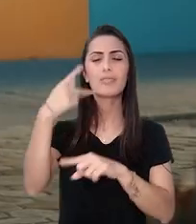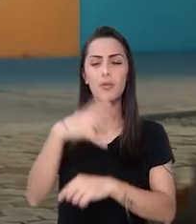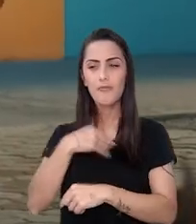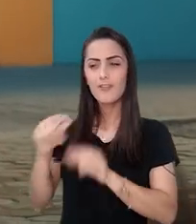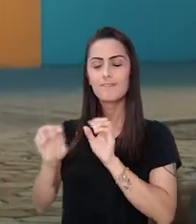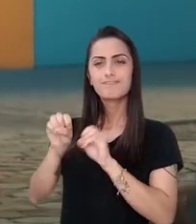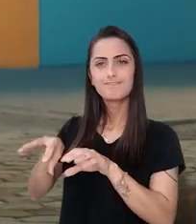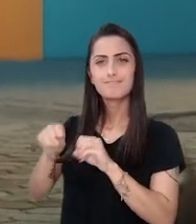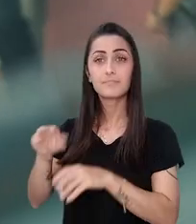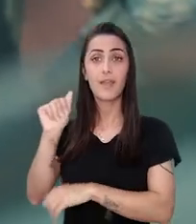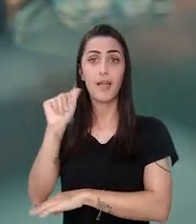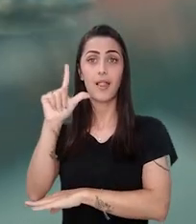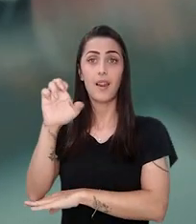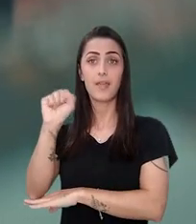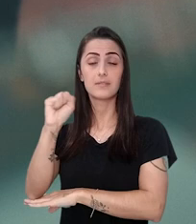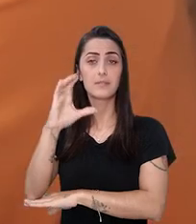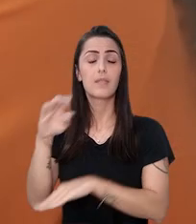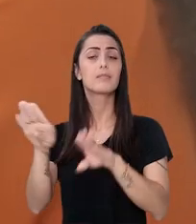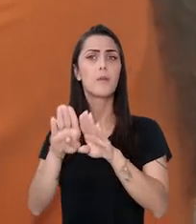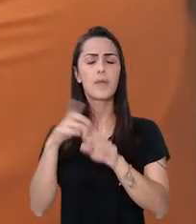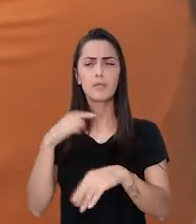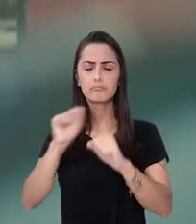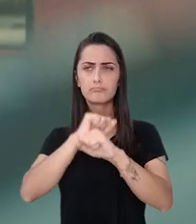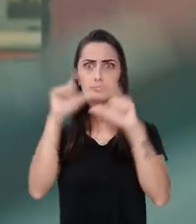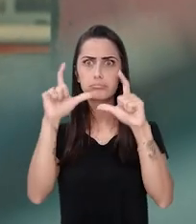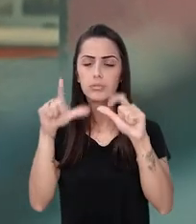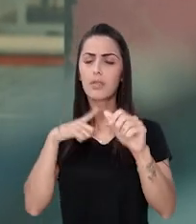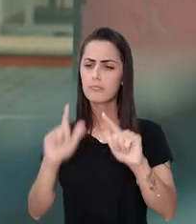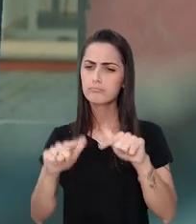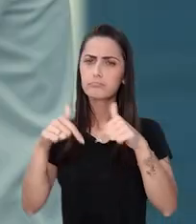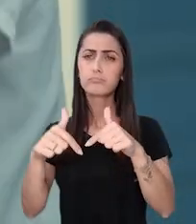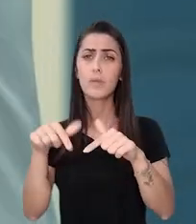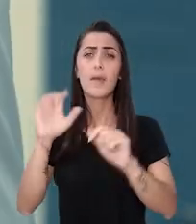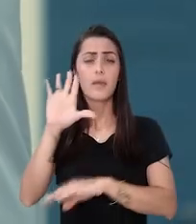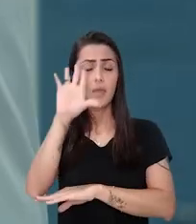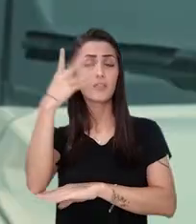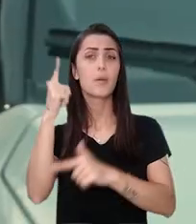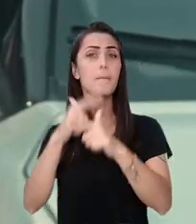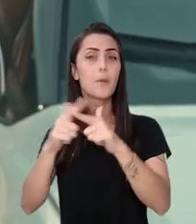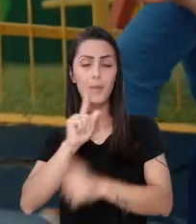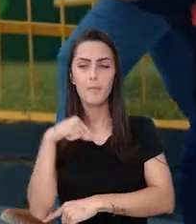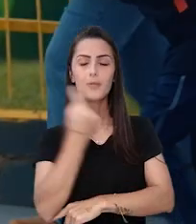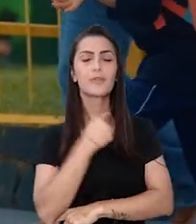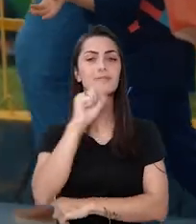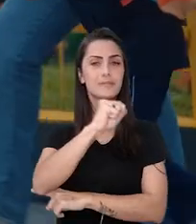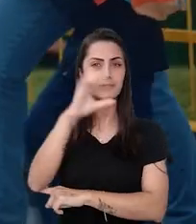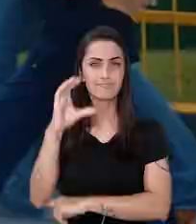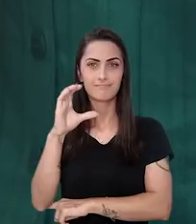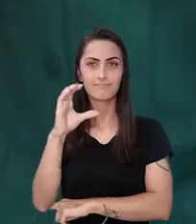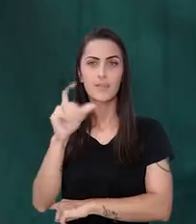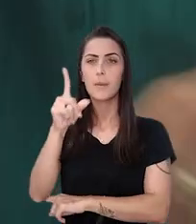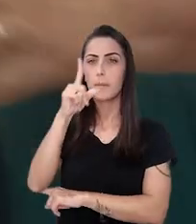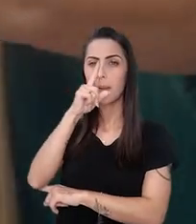do seu filho. A Alesc segue atenta e atuante, como sempre, para a solução dos problemas reais dos catarinenses,